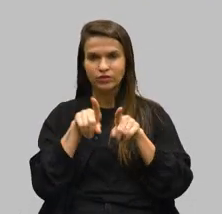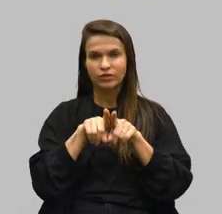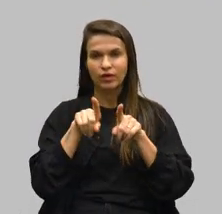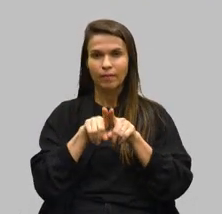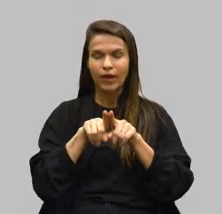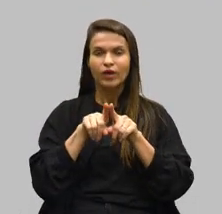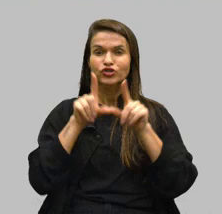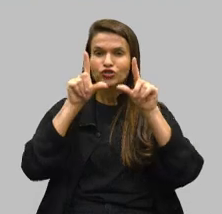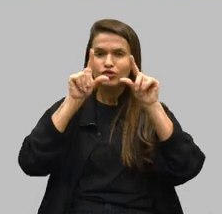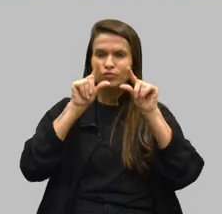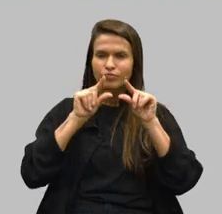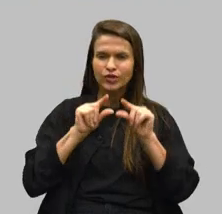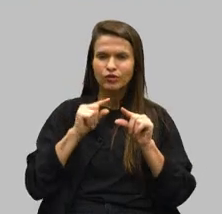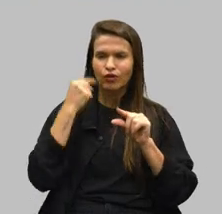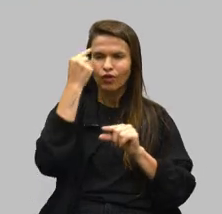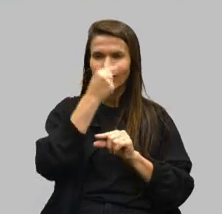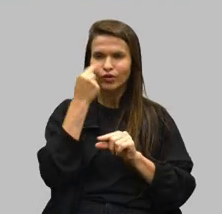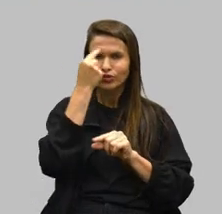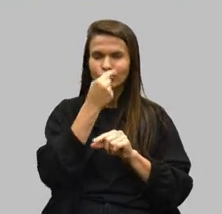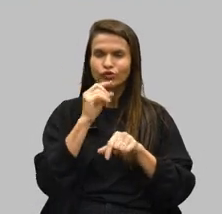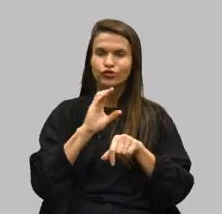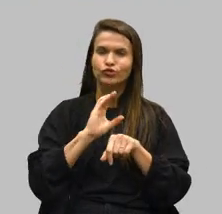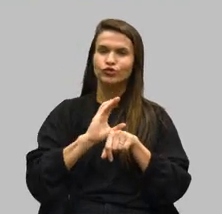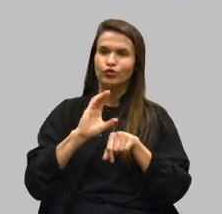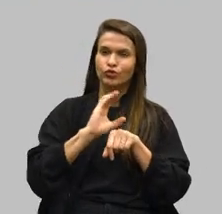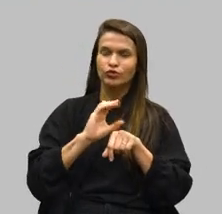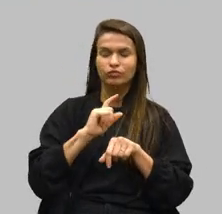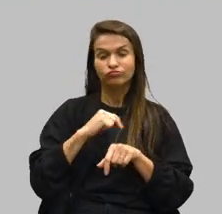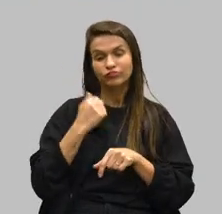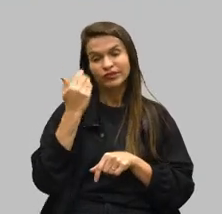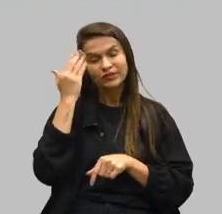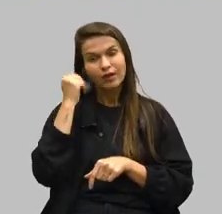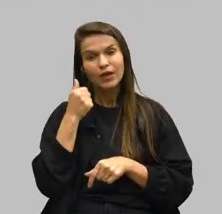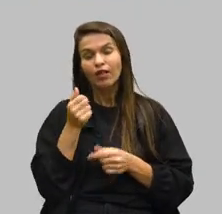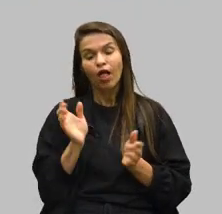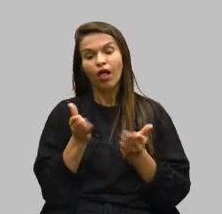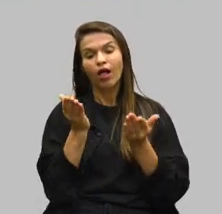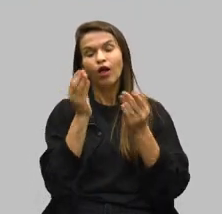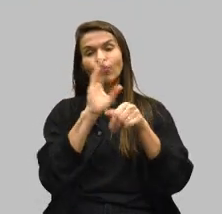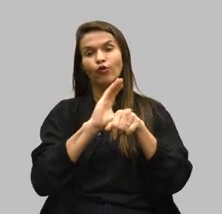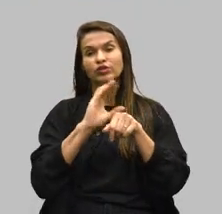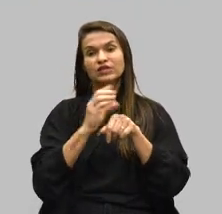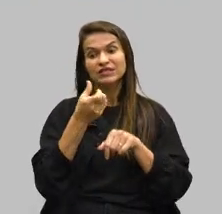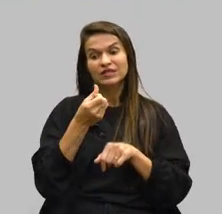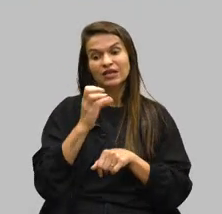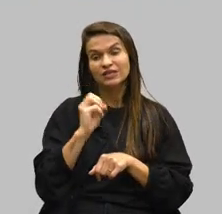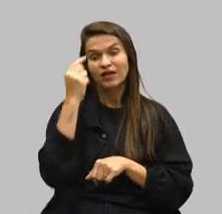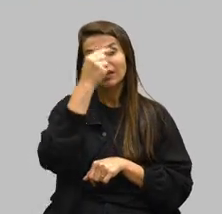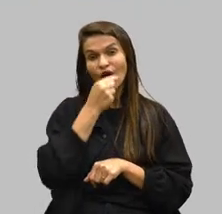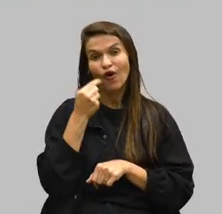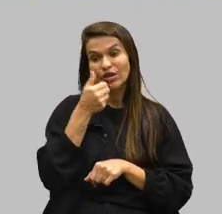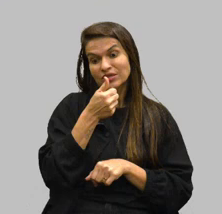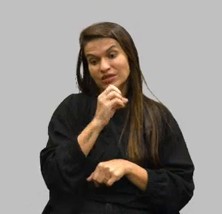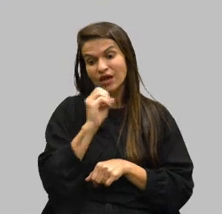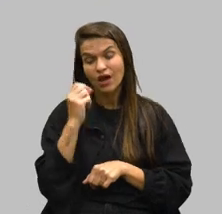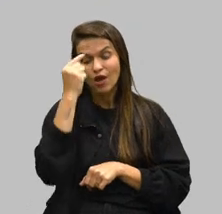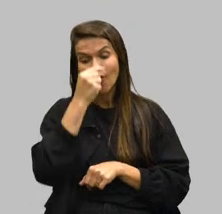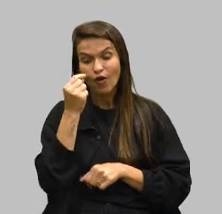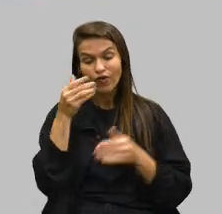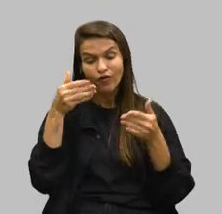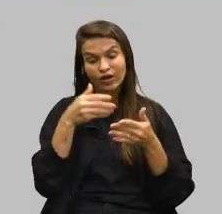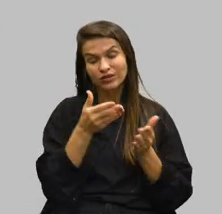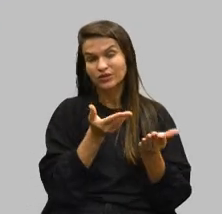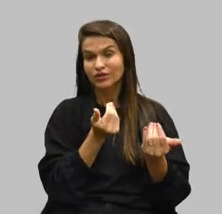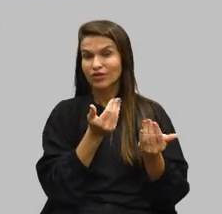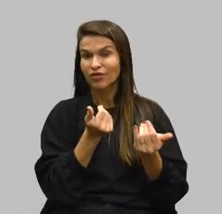diminuindo a carga horária dos cursos porque nós sabemos hoje que não adianta ficar promovendo cursos de 60 horas 100 horas para esses jovens muitas